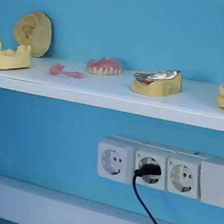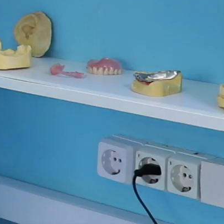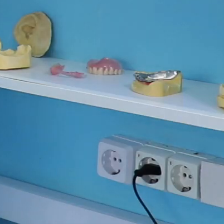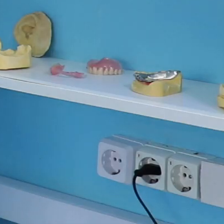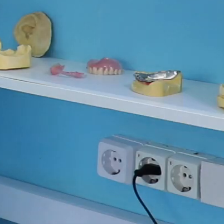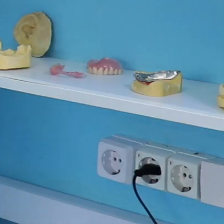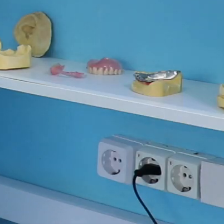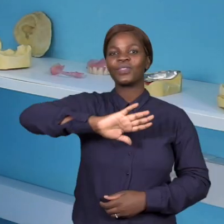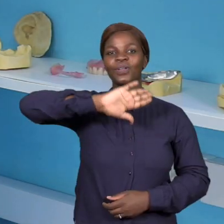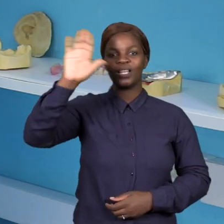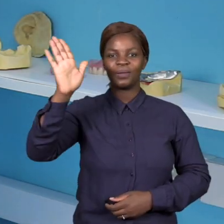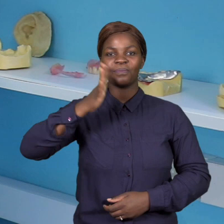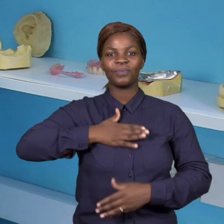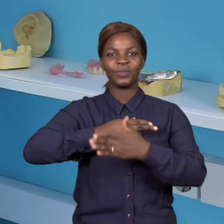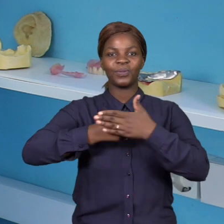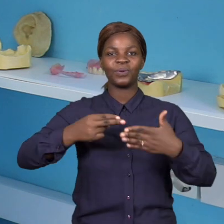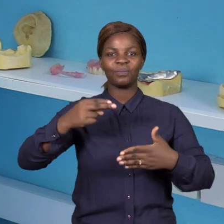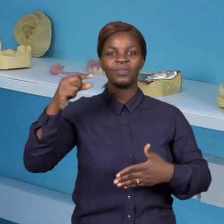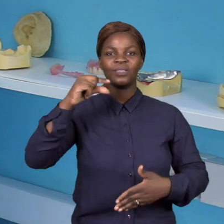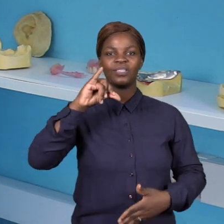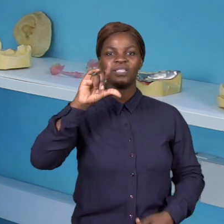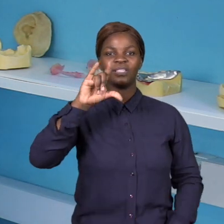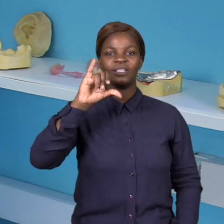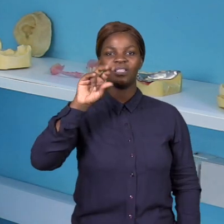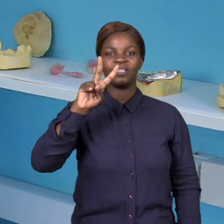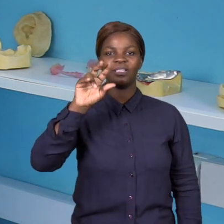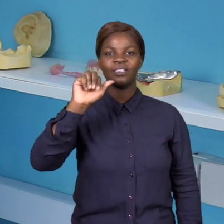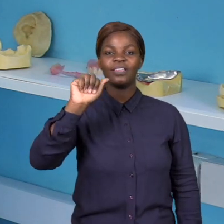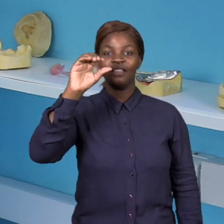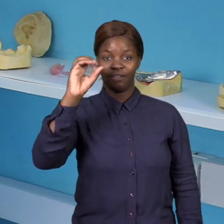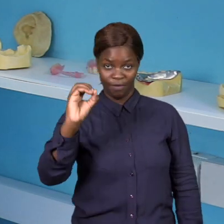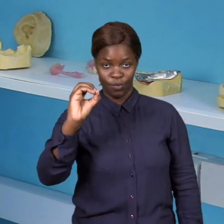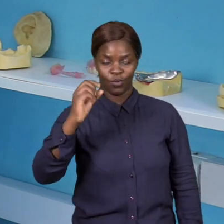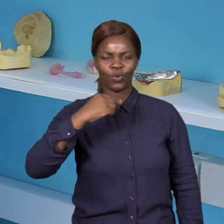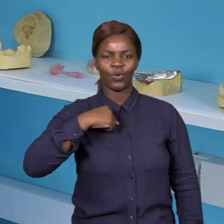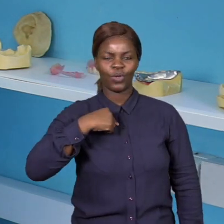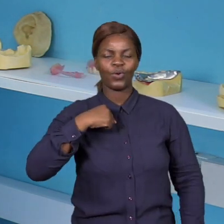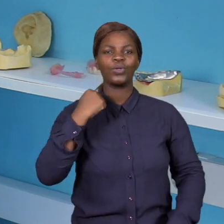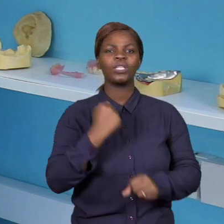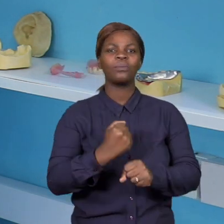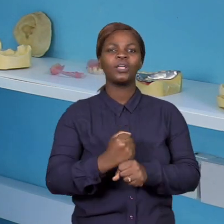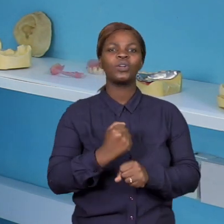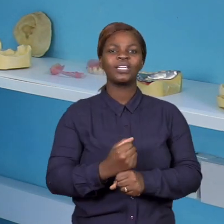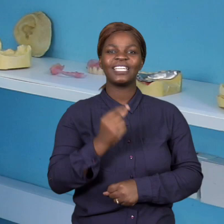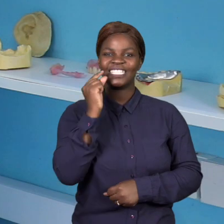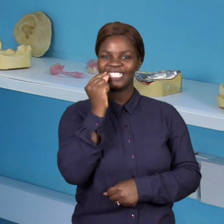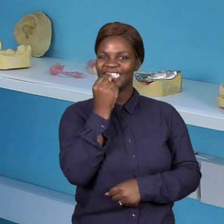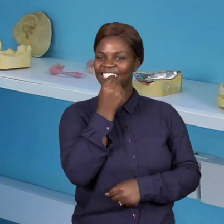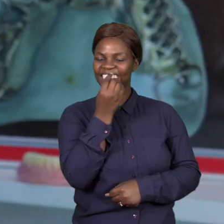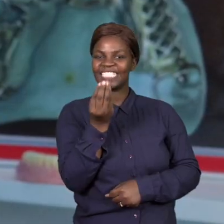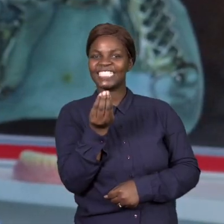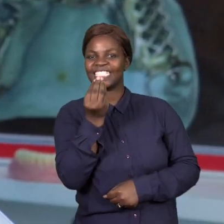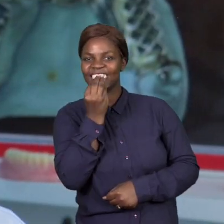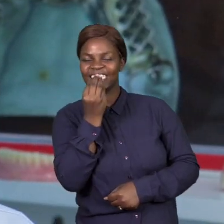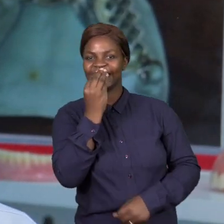Meu nome é Livan Forbes, sou licenciado em prótese estomatológica e venho-lhe a